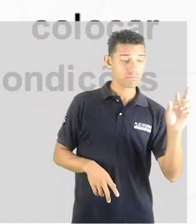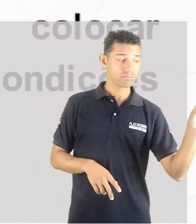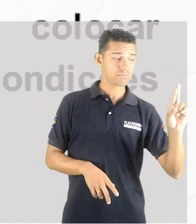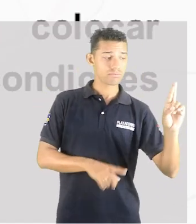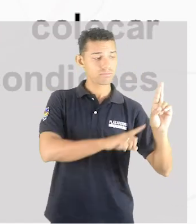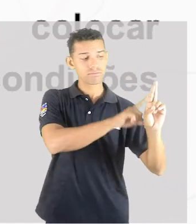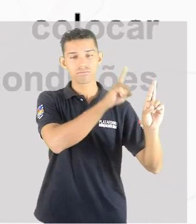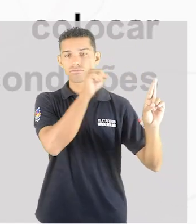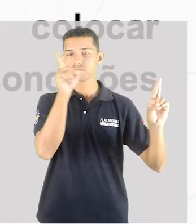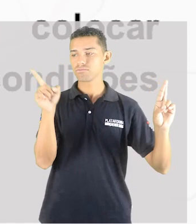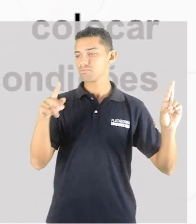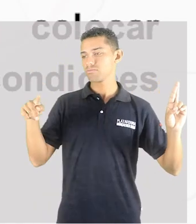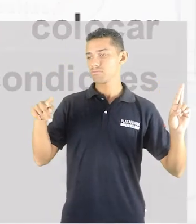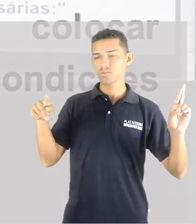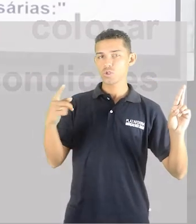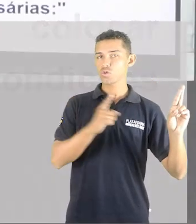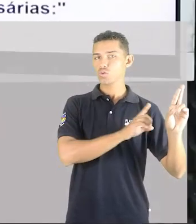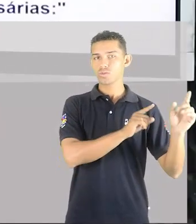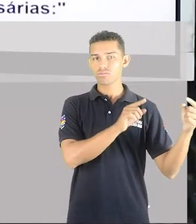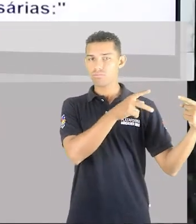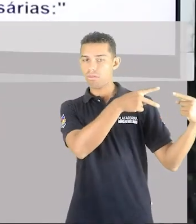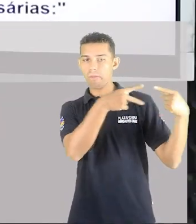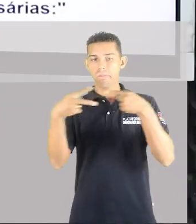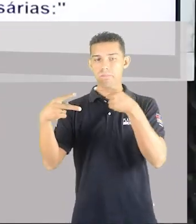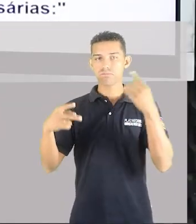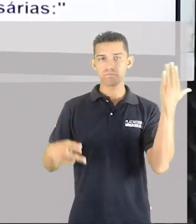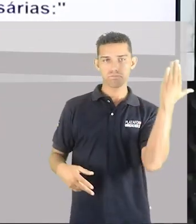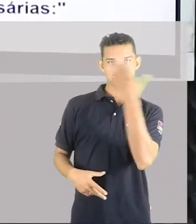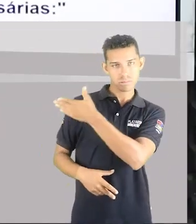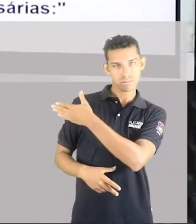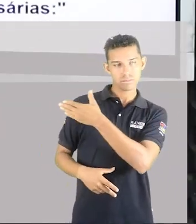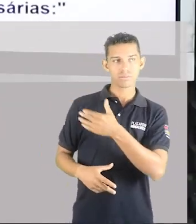reação só se processa em um sentido. Então, por